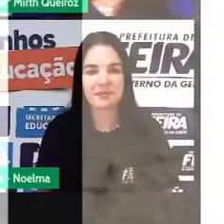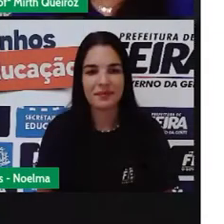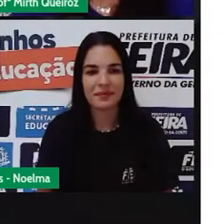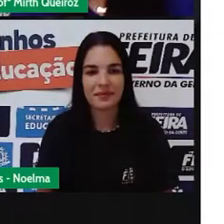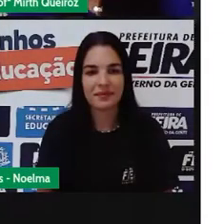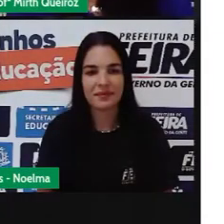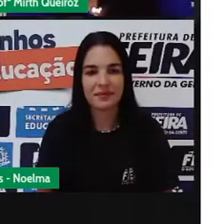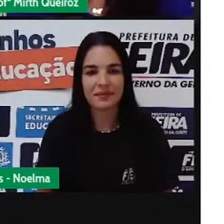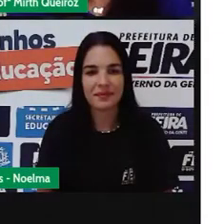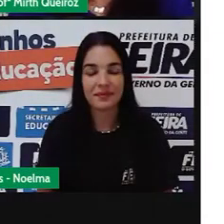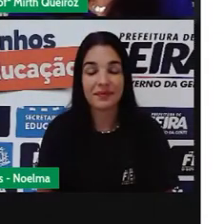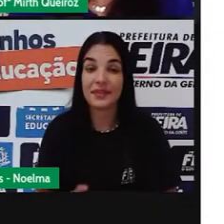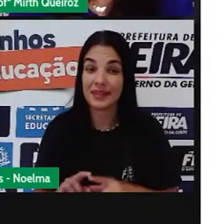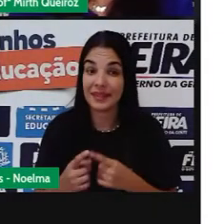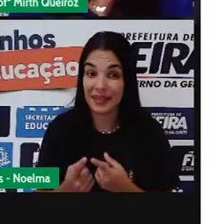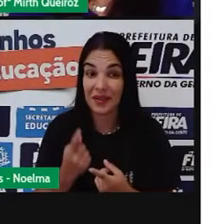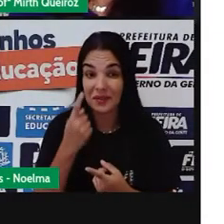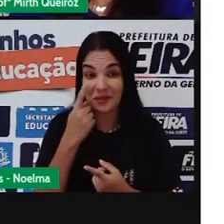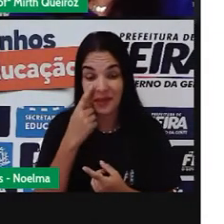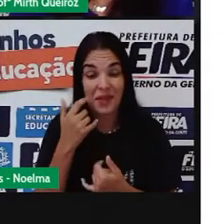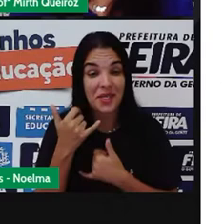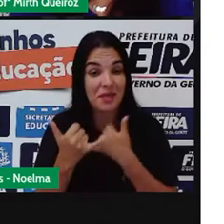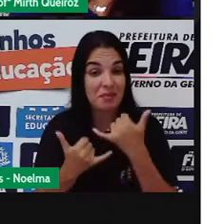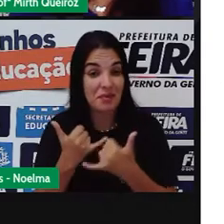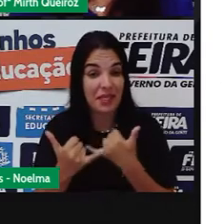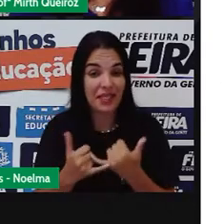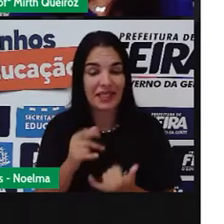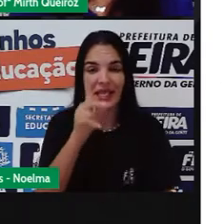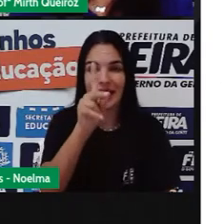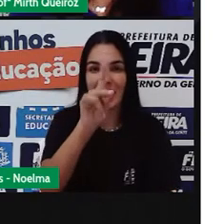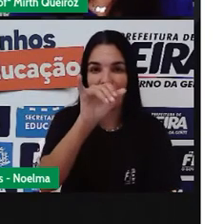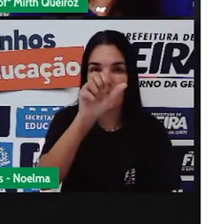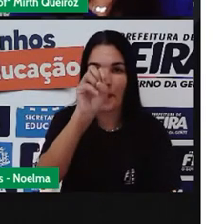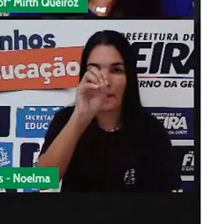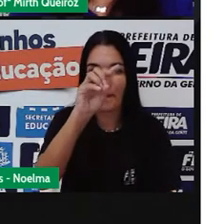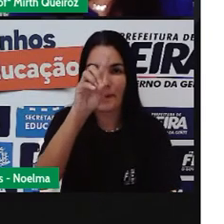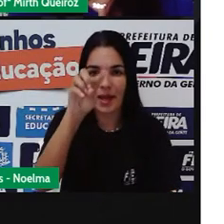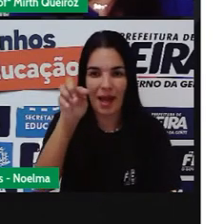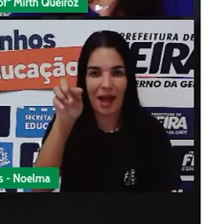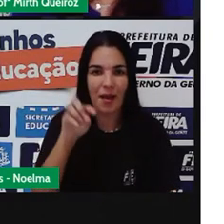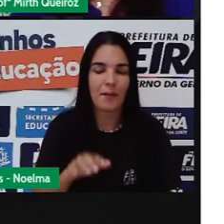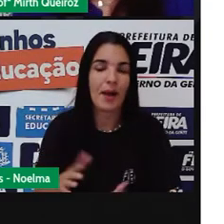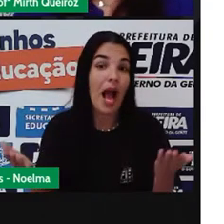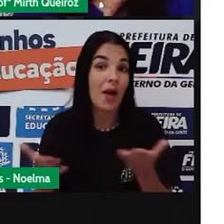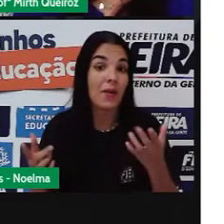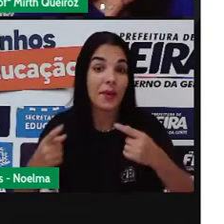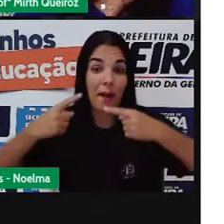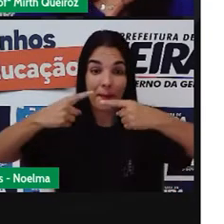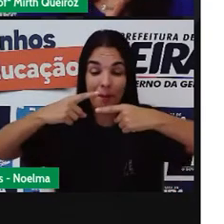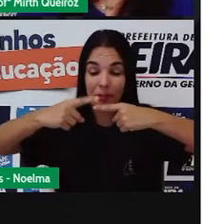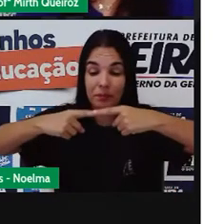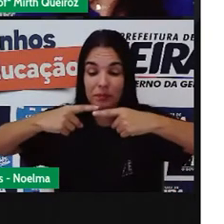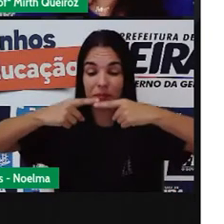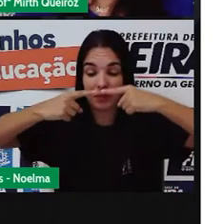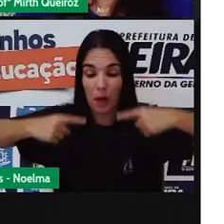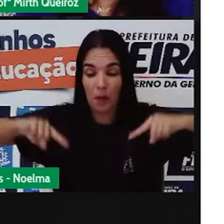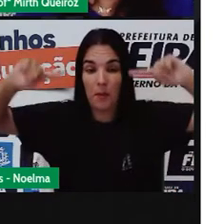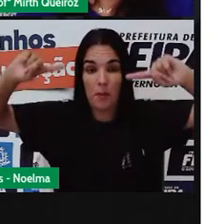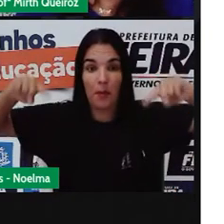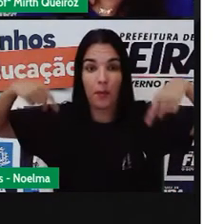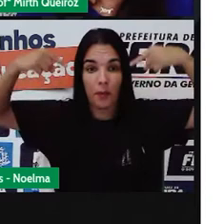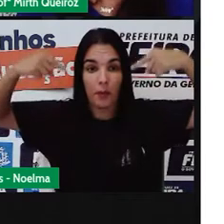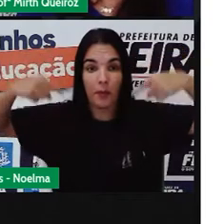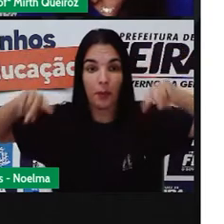Pronto, valeu! Essa aí foi a brincadeira de peão. Pular corda também